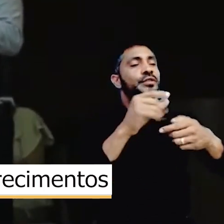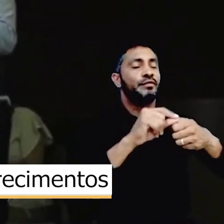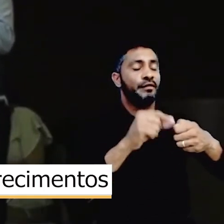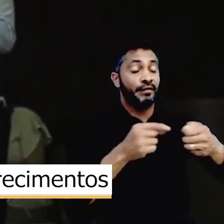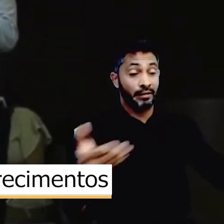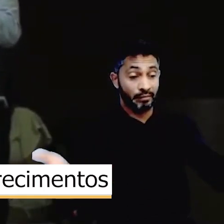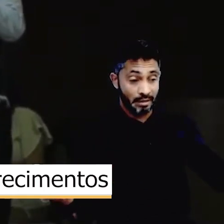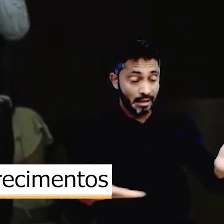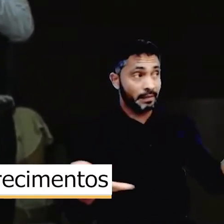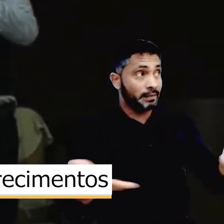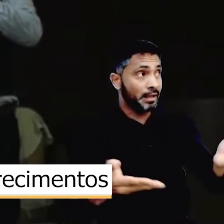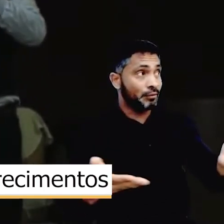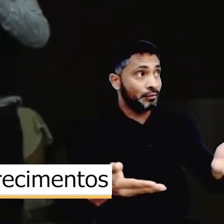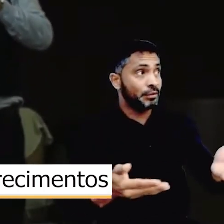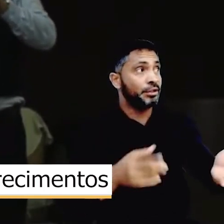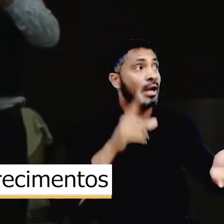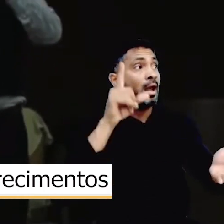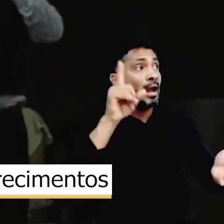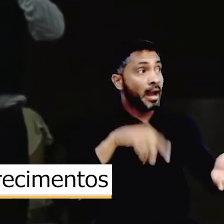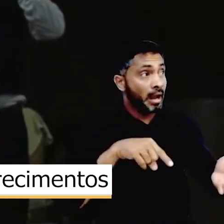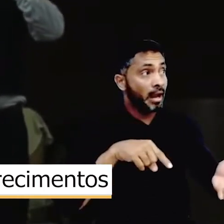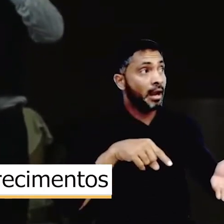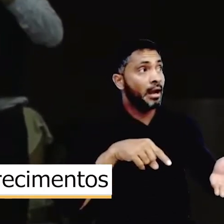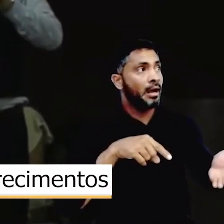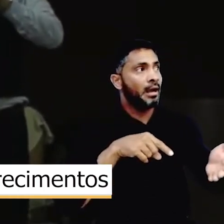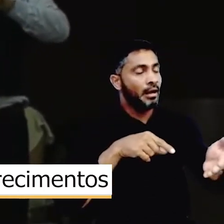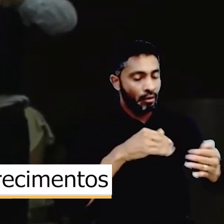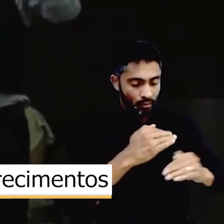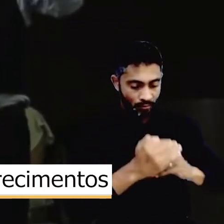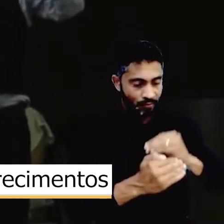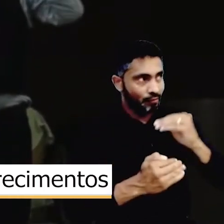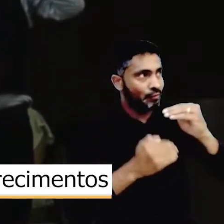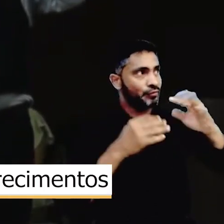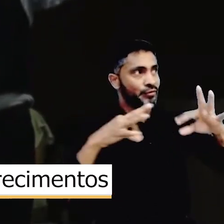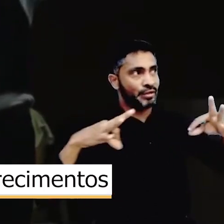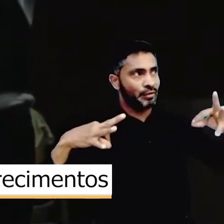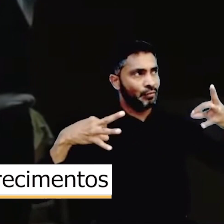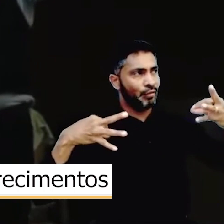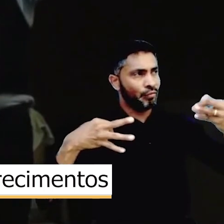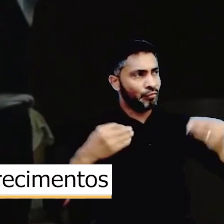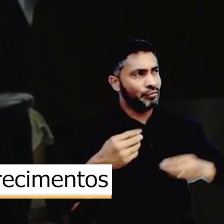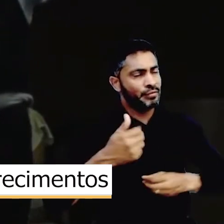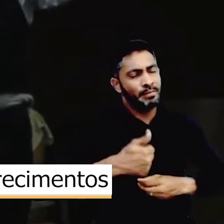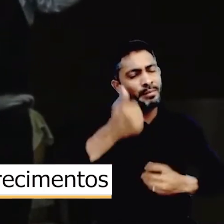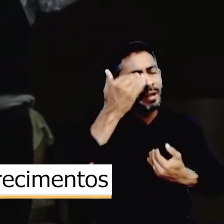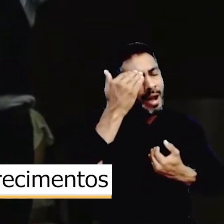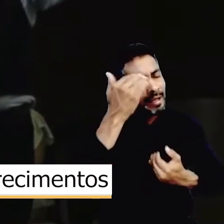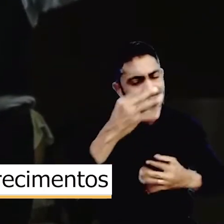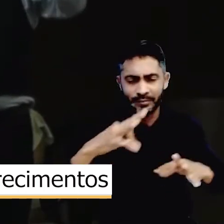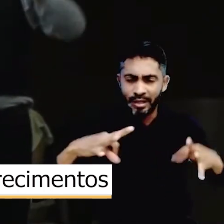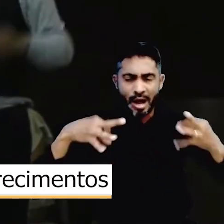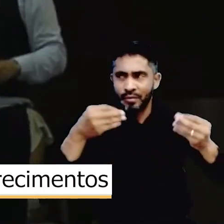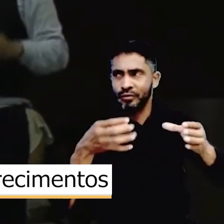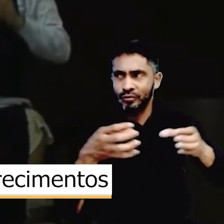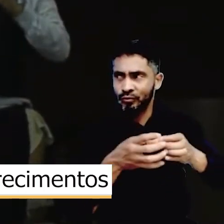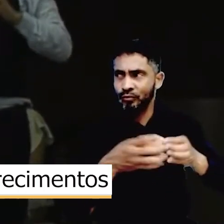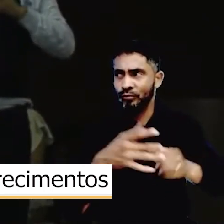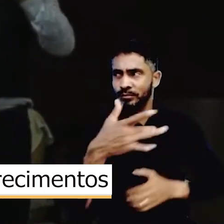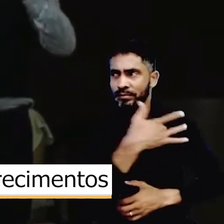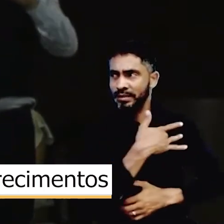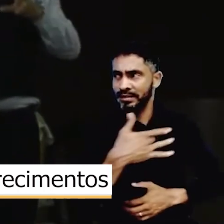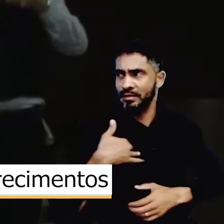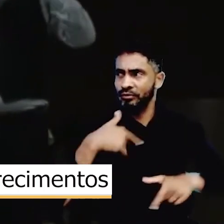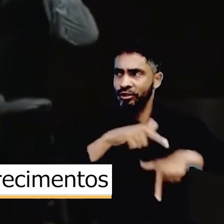até hoje foi uma construção em todas as mãos. Eu agradeço veementemente a todo o grupo da saúde que